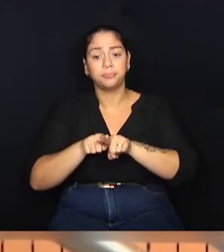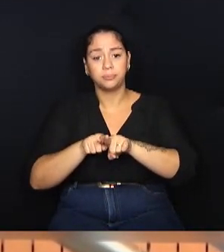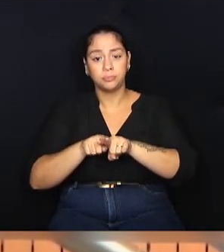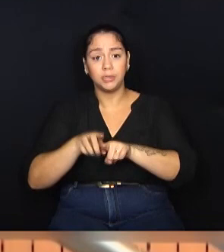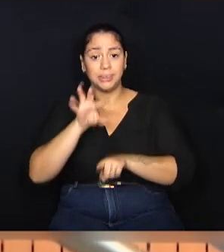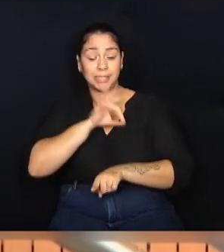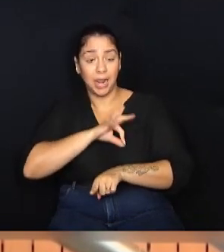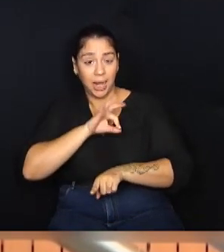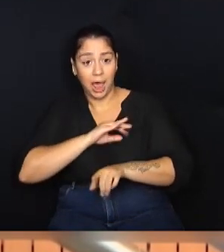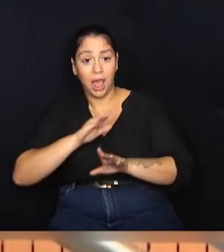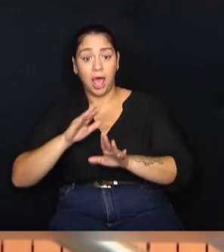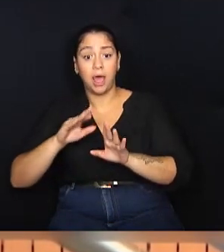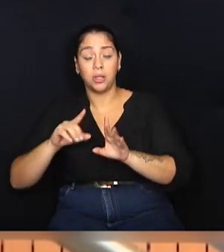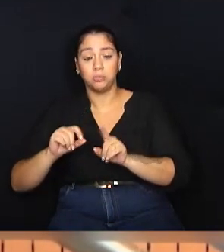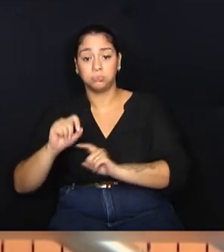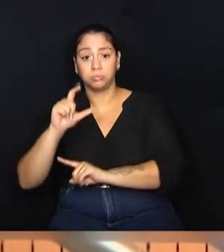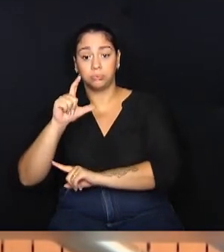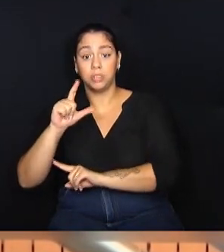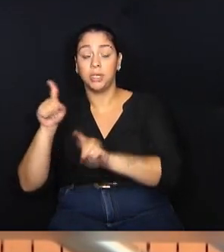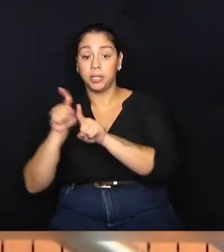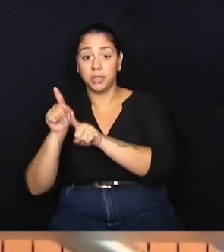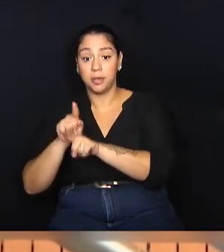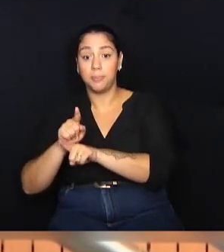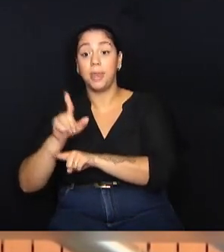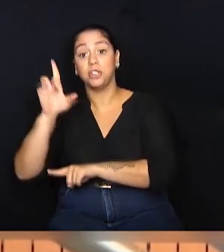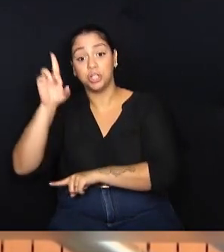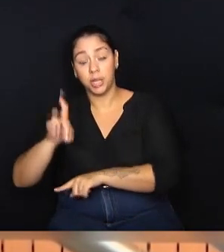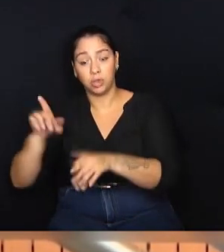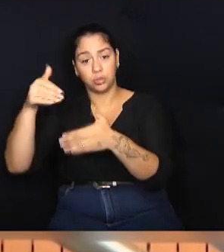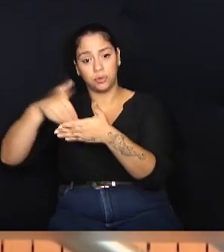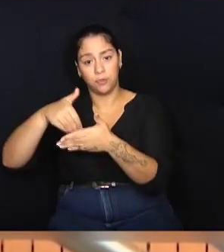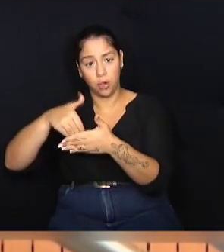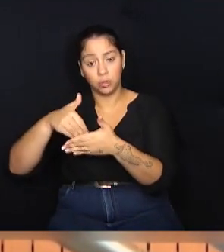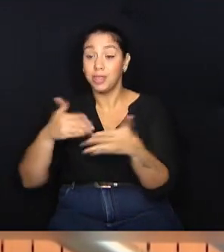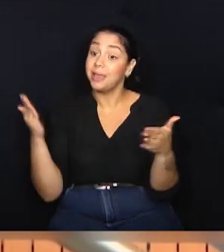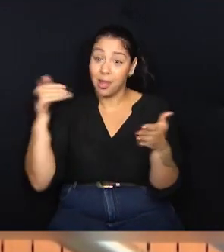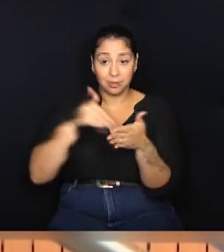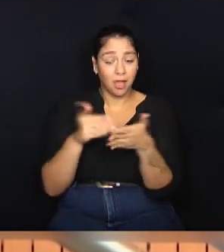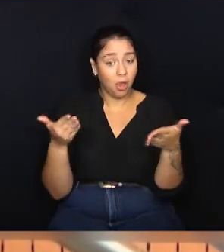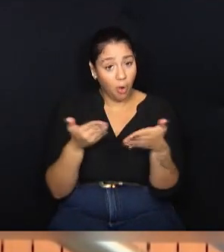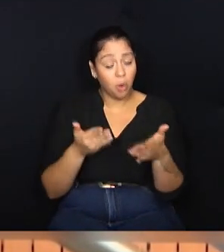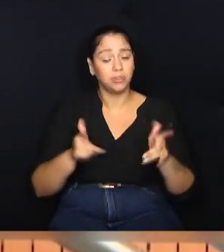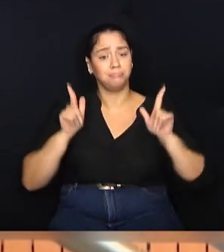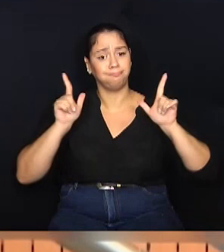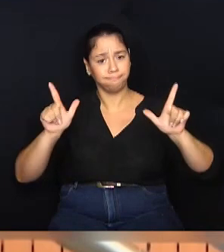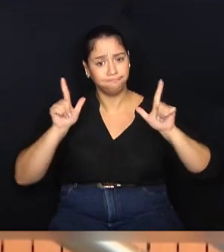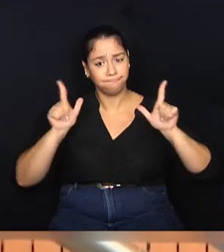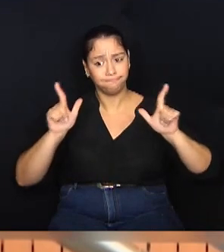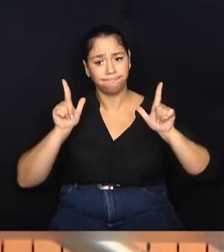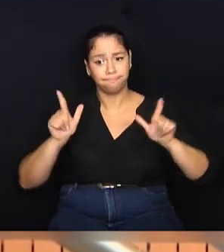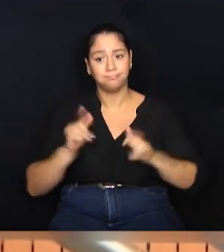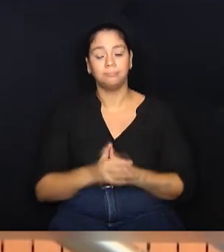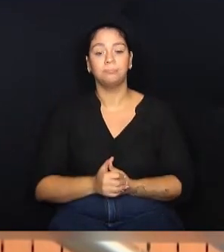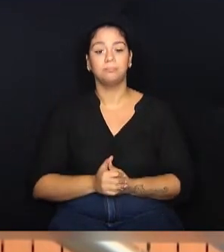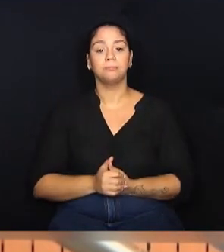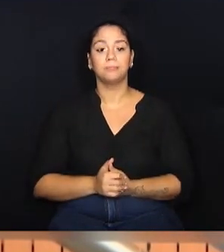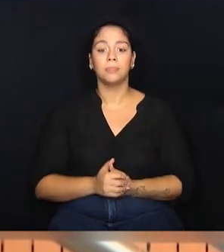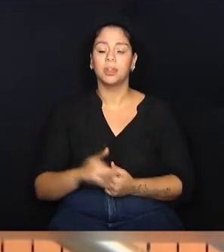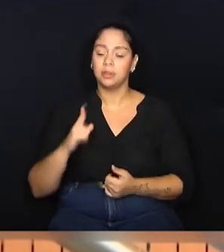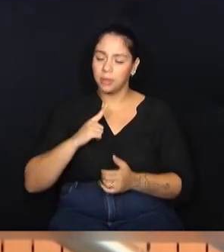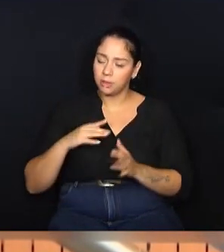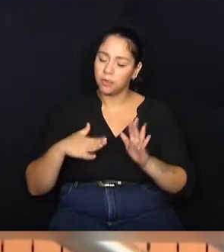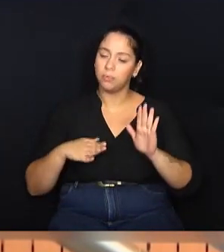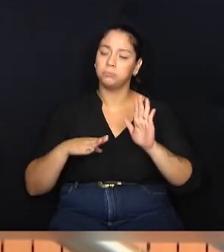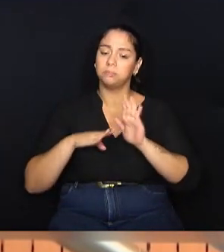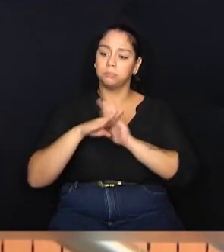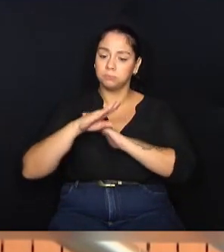hoje continuamos a ter, né? Neste mais de um século, apesar da ascensão progressiva, a mulher ainda